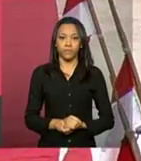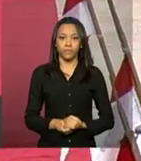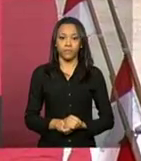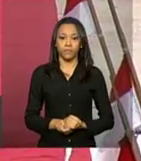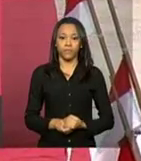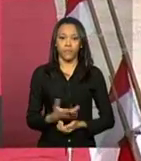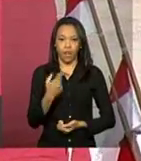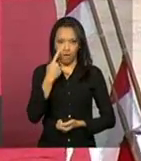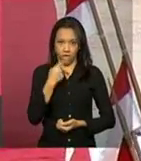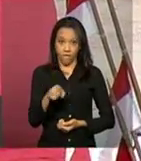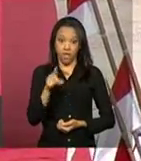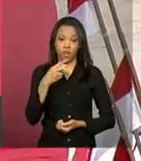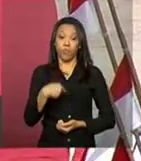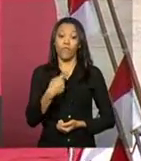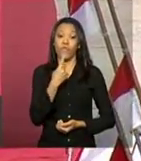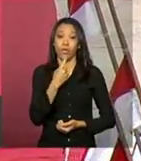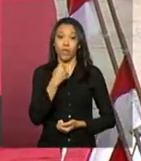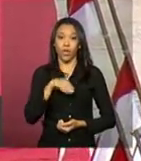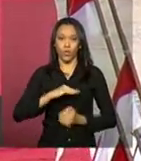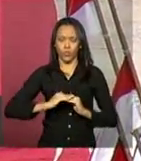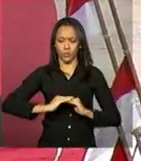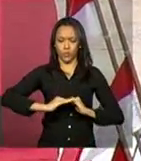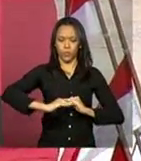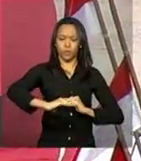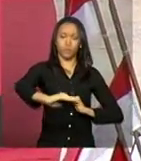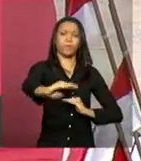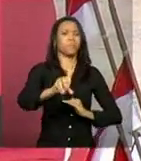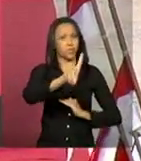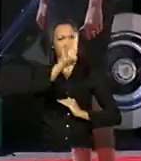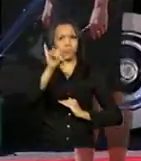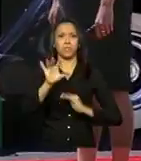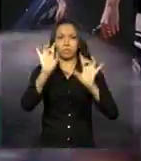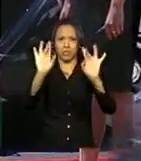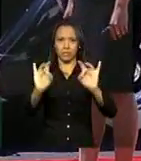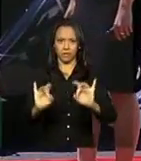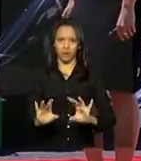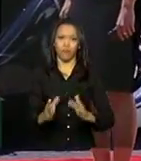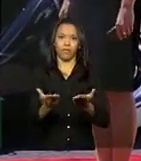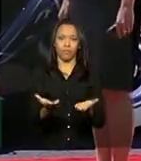Tapete vermelho, solenidade, né, dia especial.